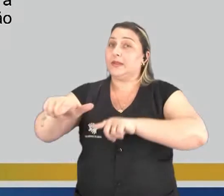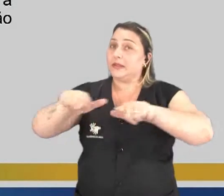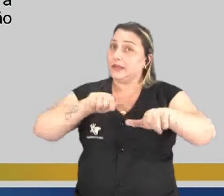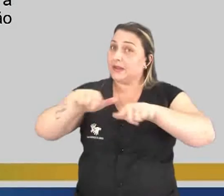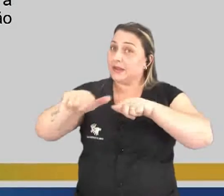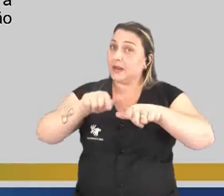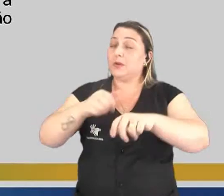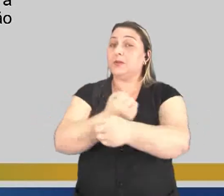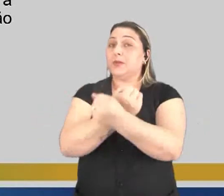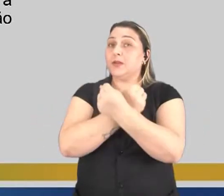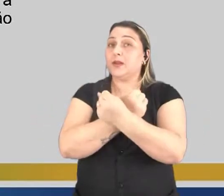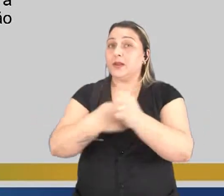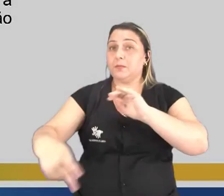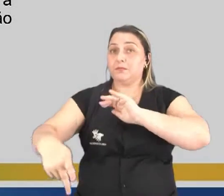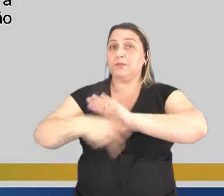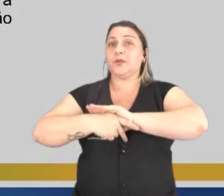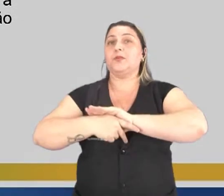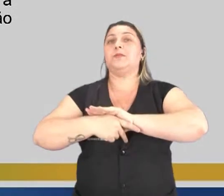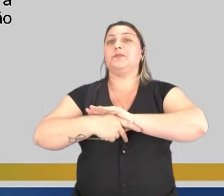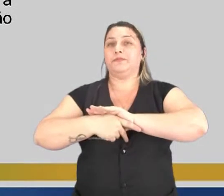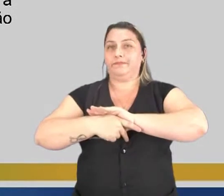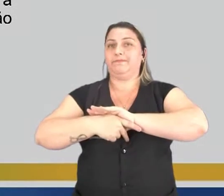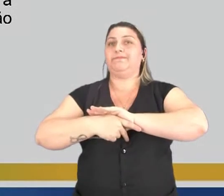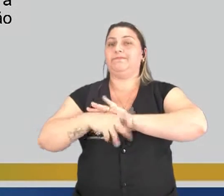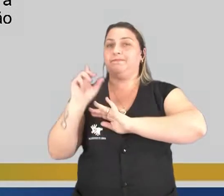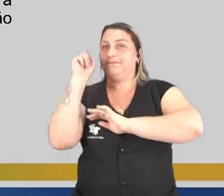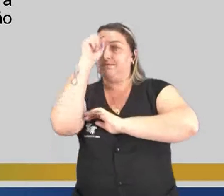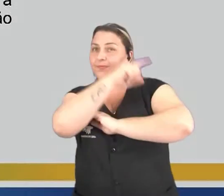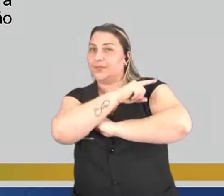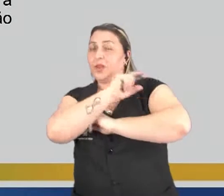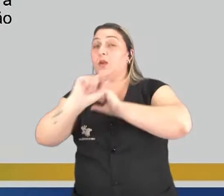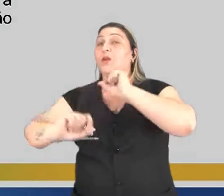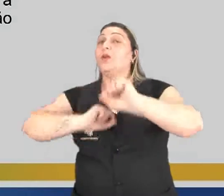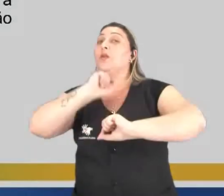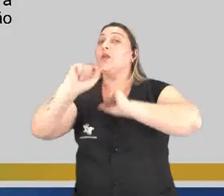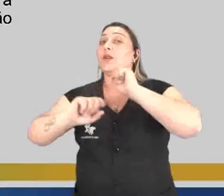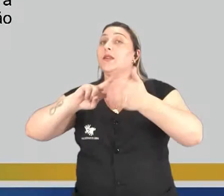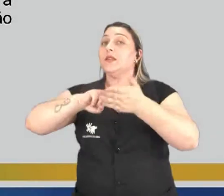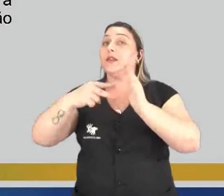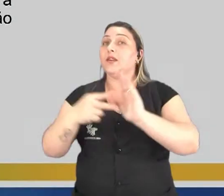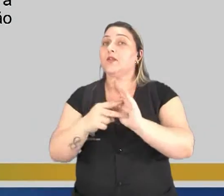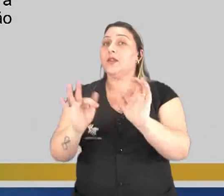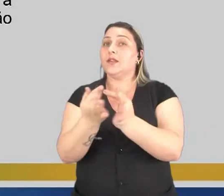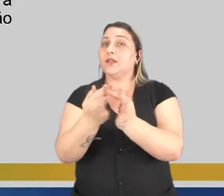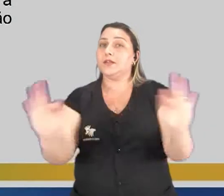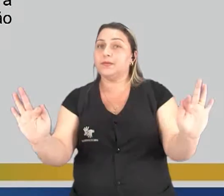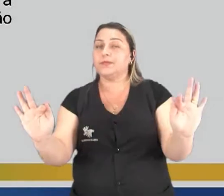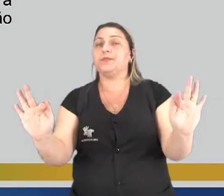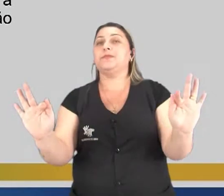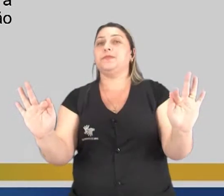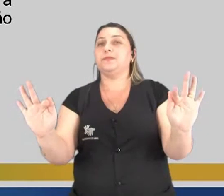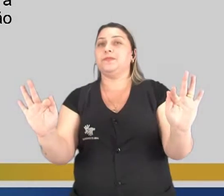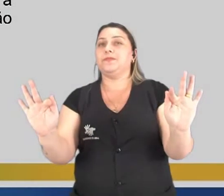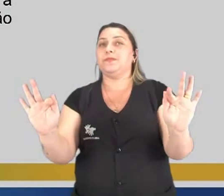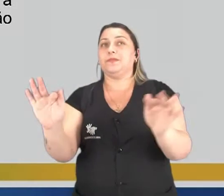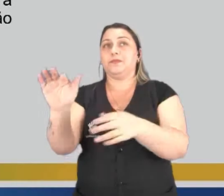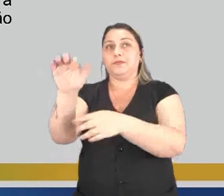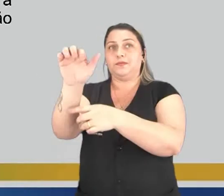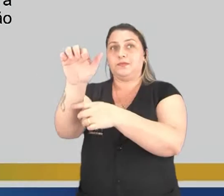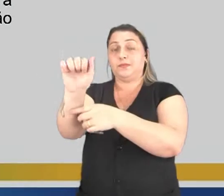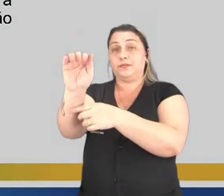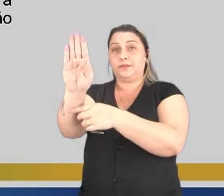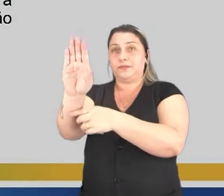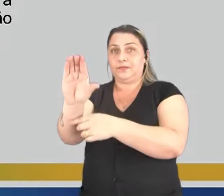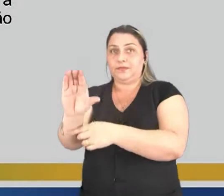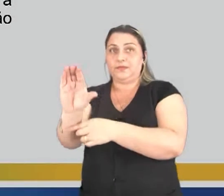para escravizar-se. Nossa, pesado, né? O que será que Euclides quis dizer com isso? A respeito